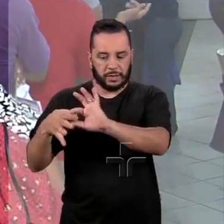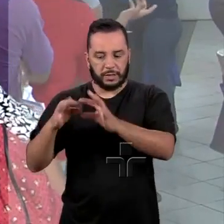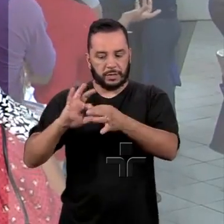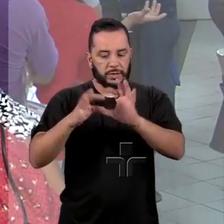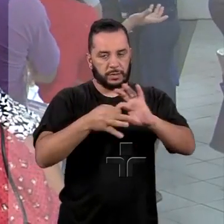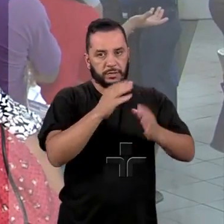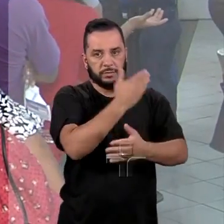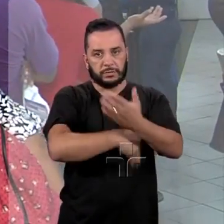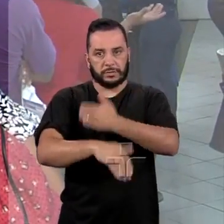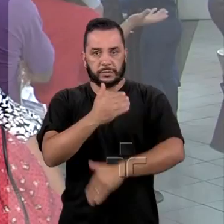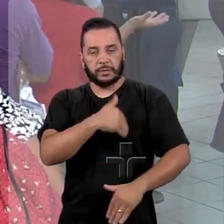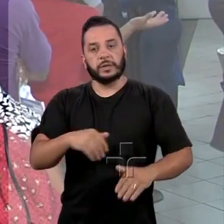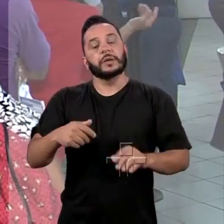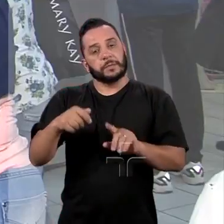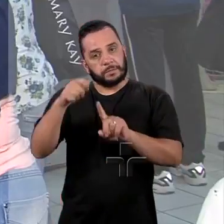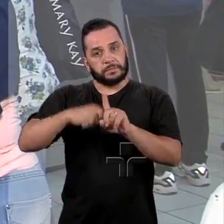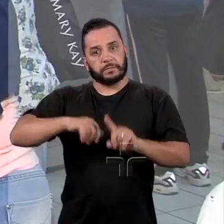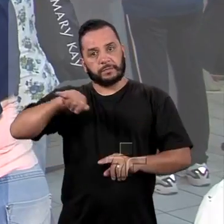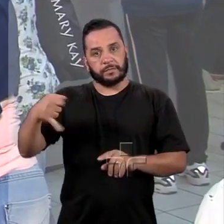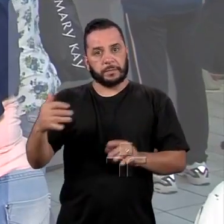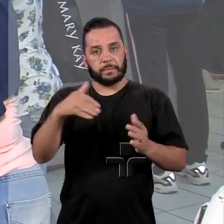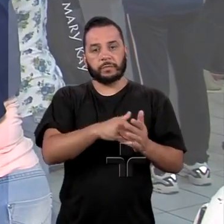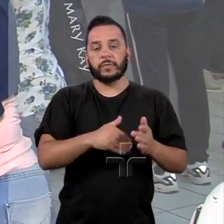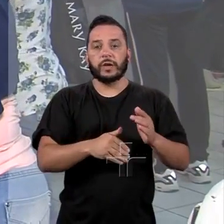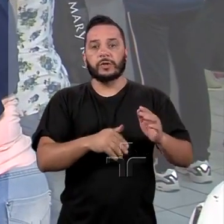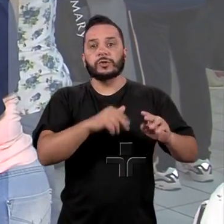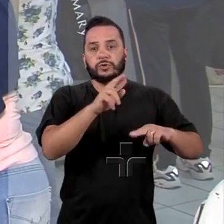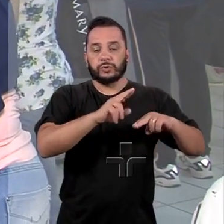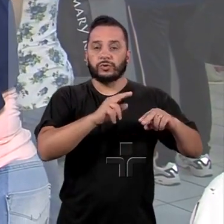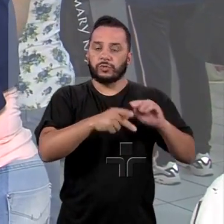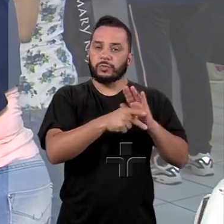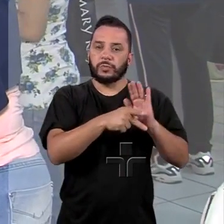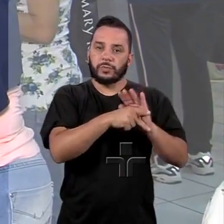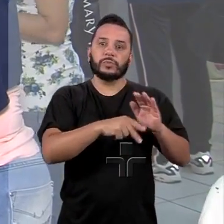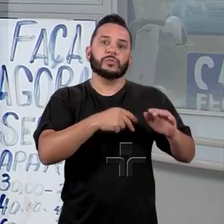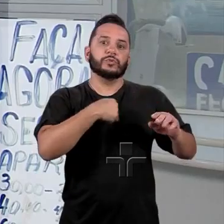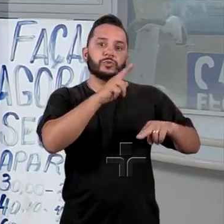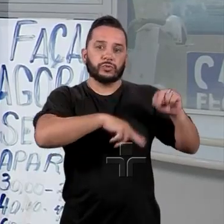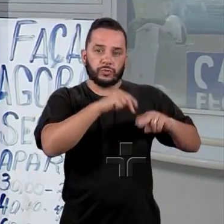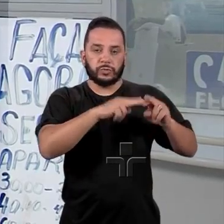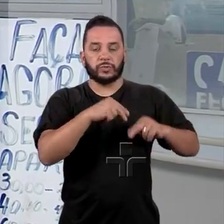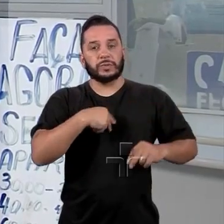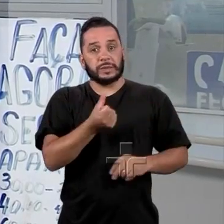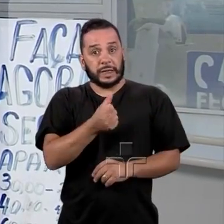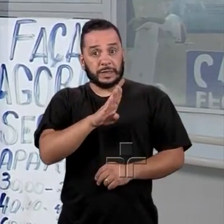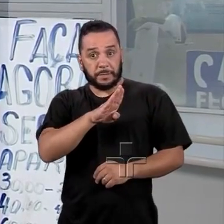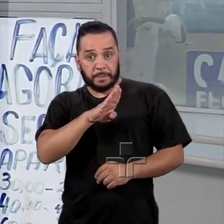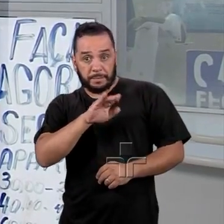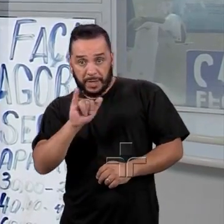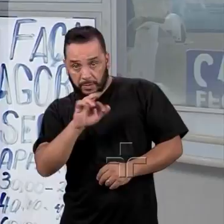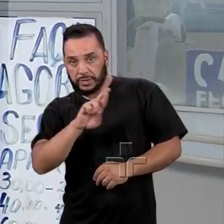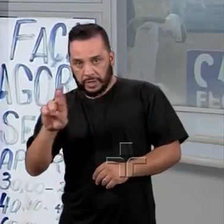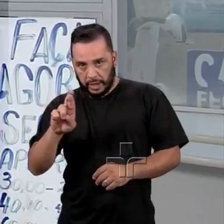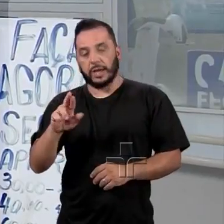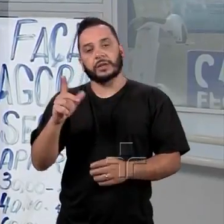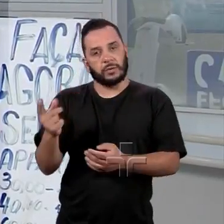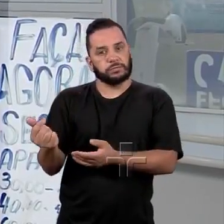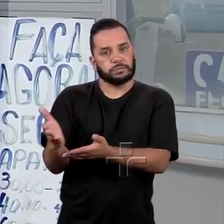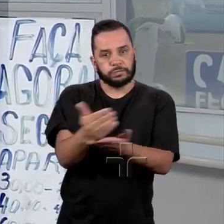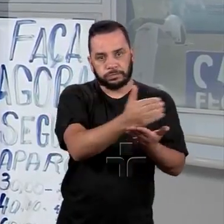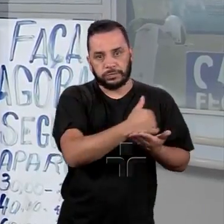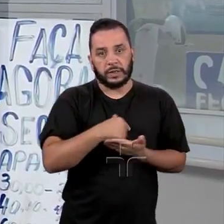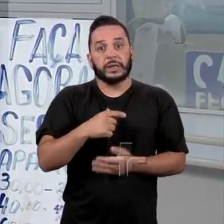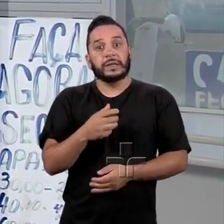De janeiro a junho deste ano, a loteria arrecadou R$6 bilhões, 3% a mais do que no mesmo período